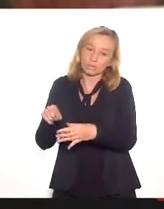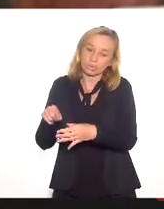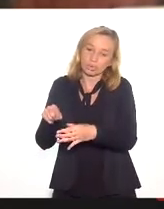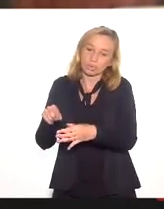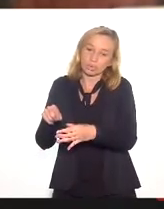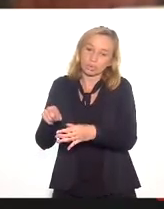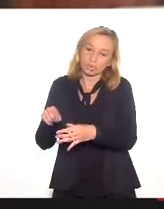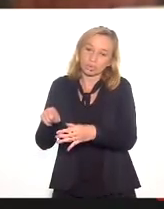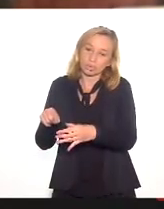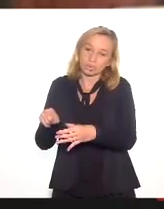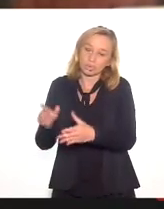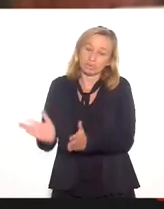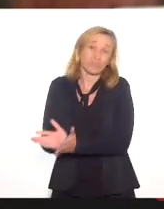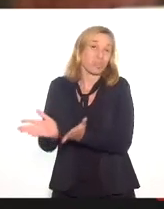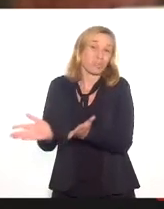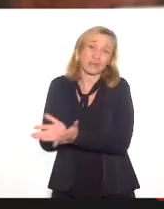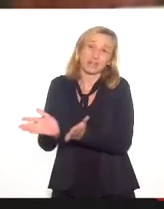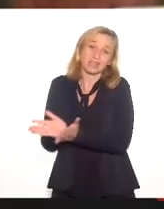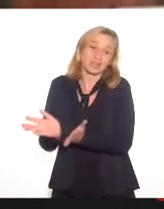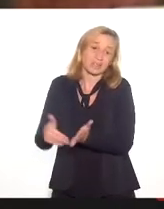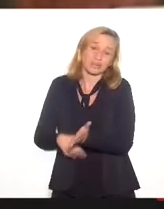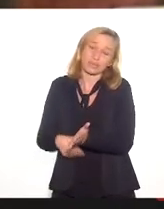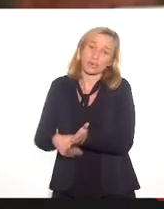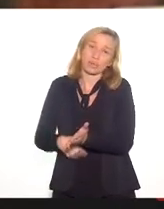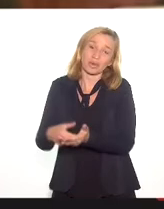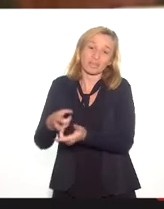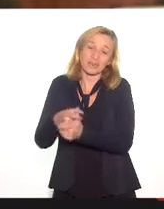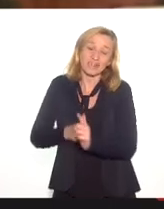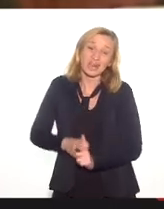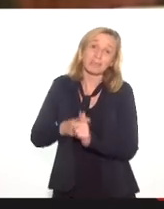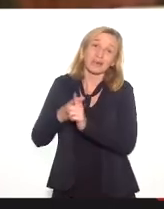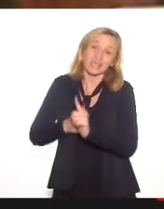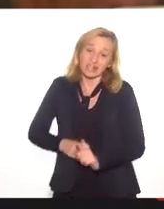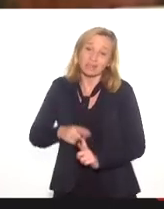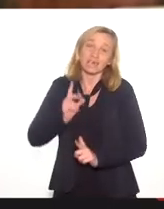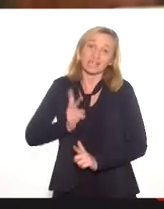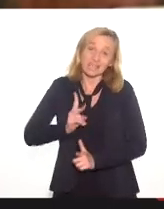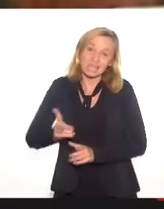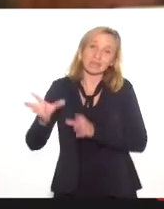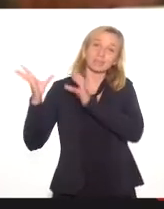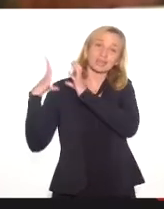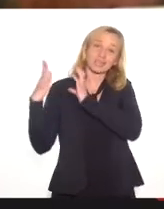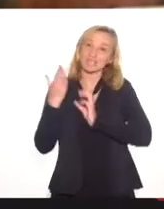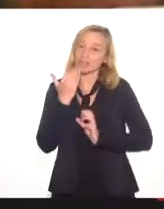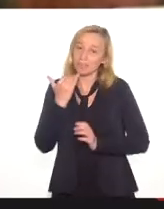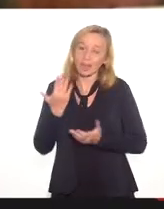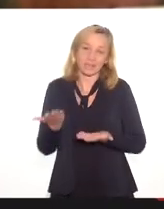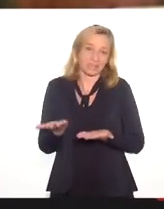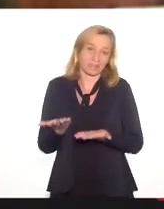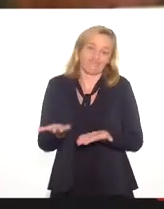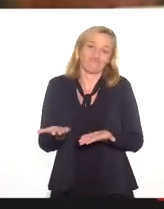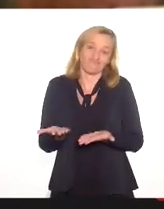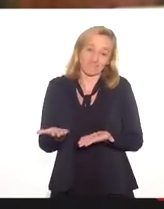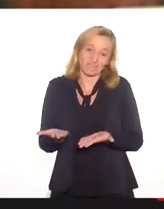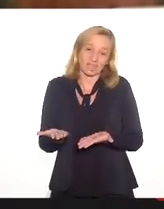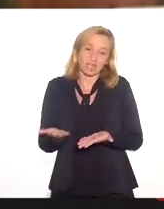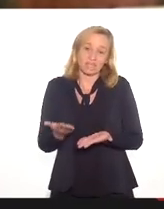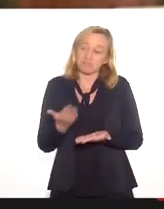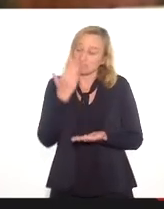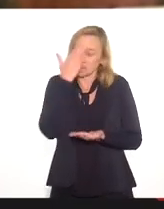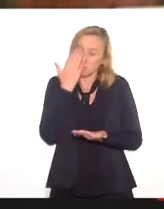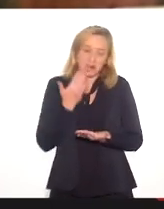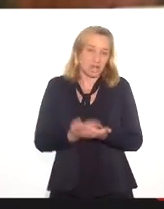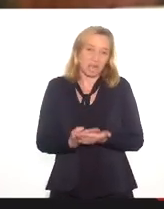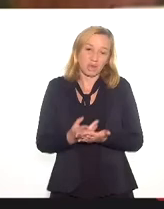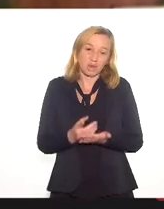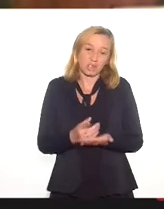de precariedade, na margem, no limite da sobrevivência. Não creio que seja isso